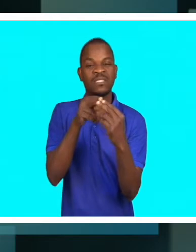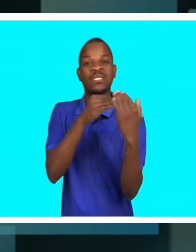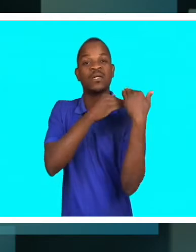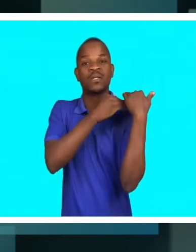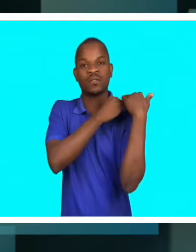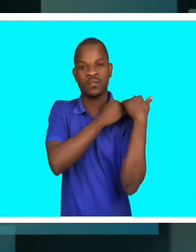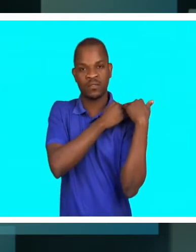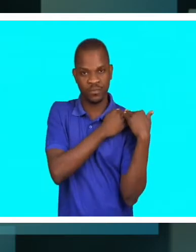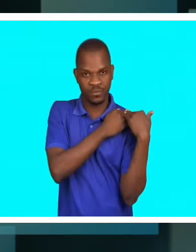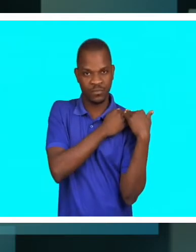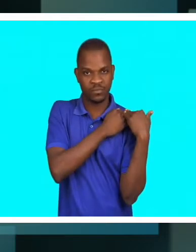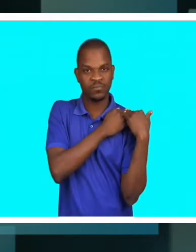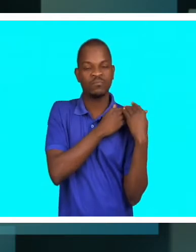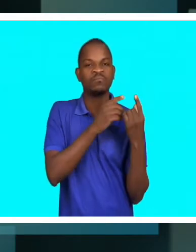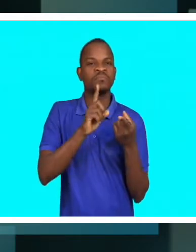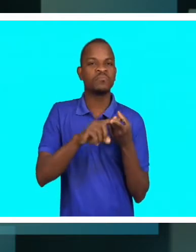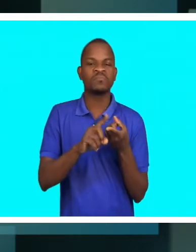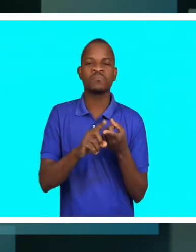órgãos competentes